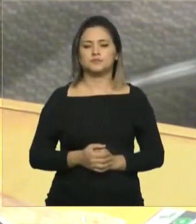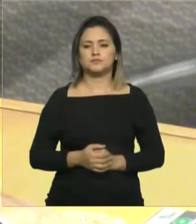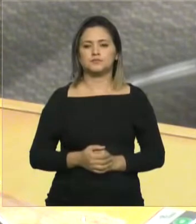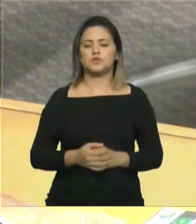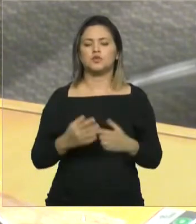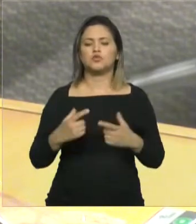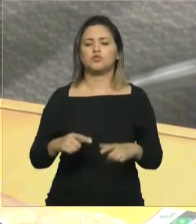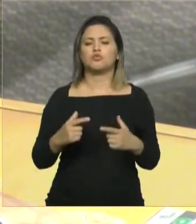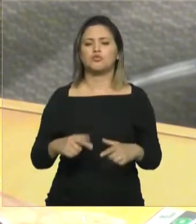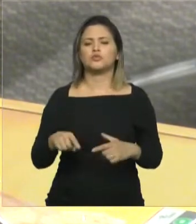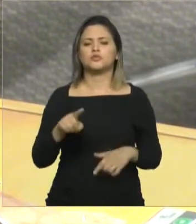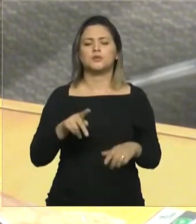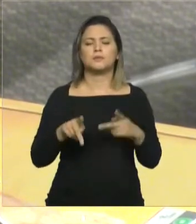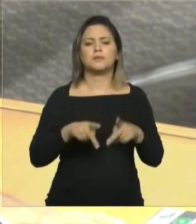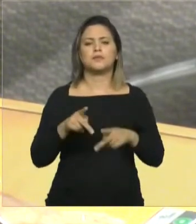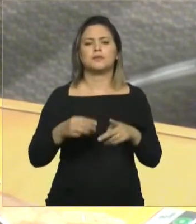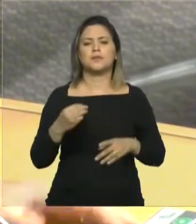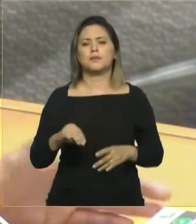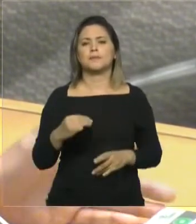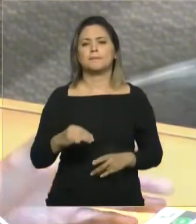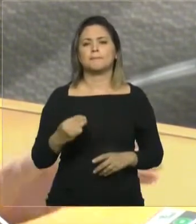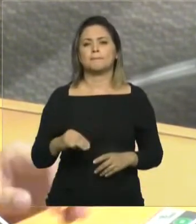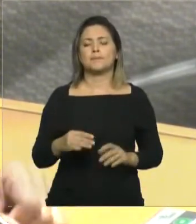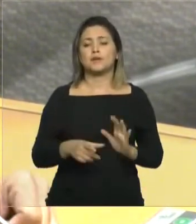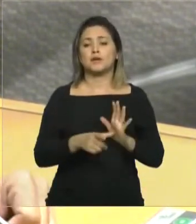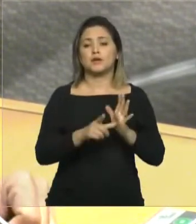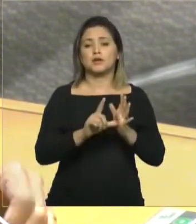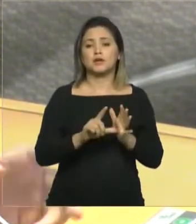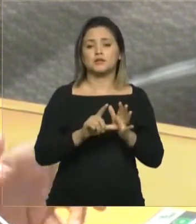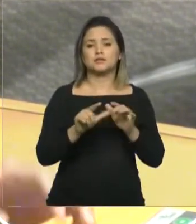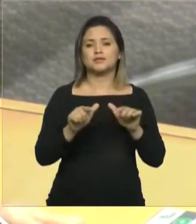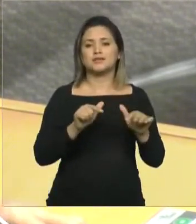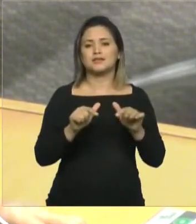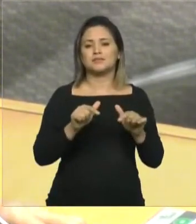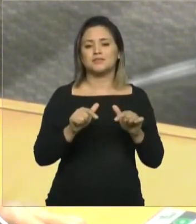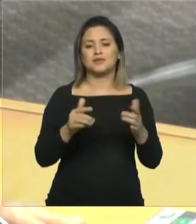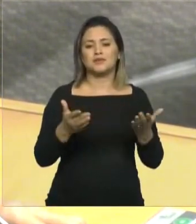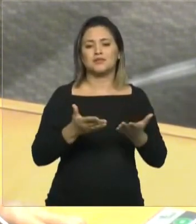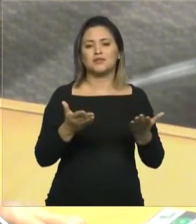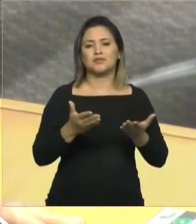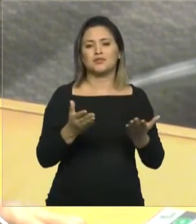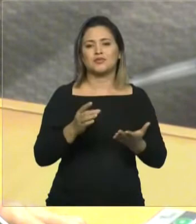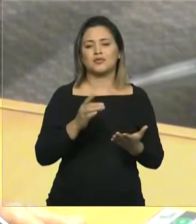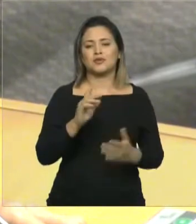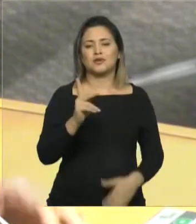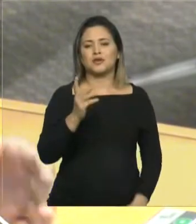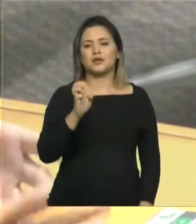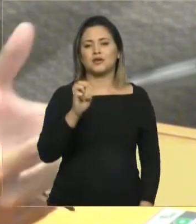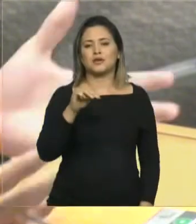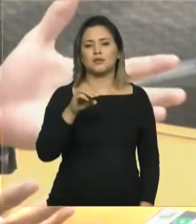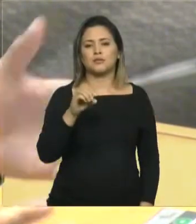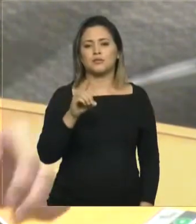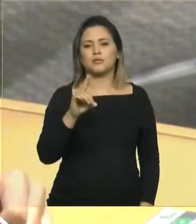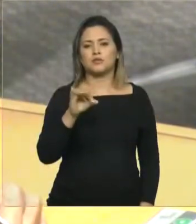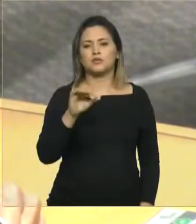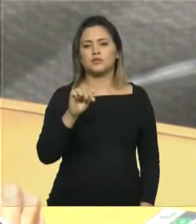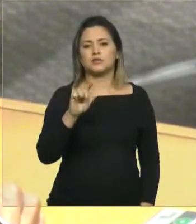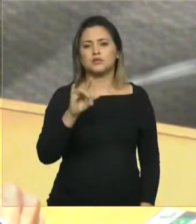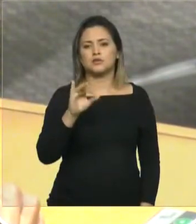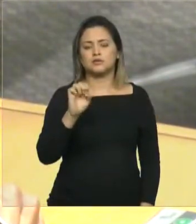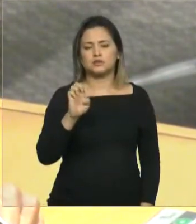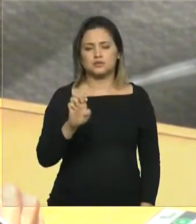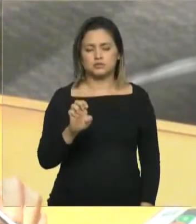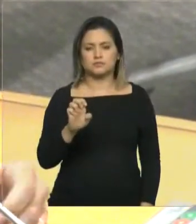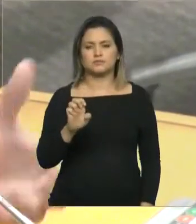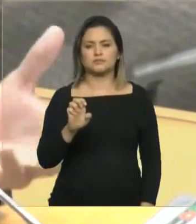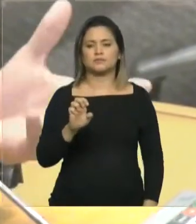maranhenses antes, por exemplo, desse serviço de diálise hoje, né? Então, agora tem um serviço de excelência funcionando, assim como, por exemplo, é o